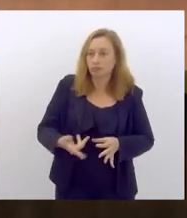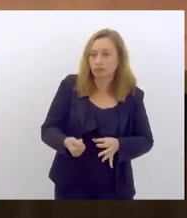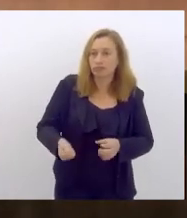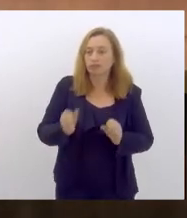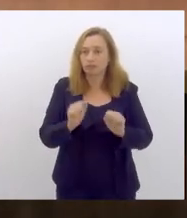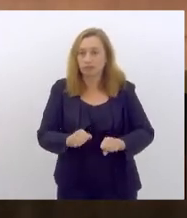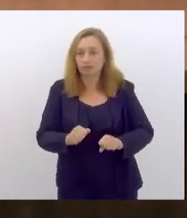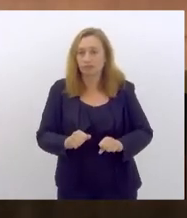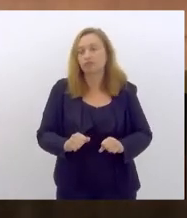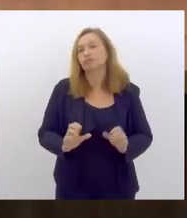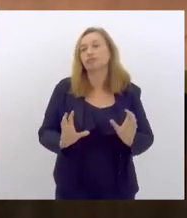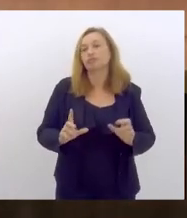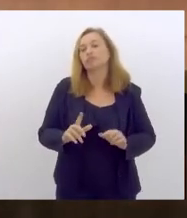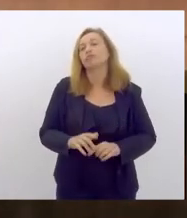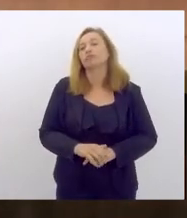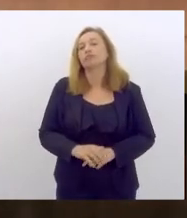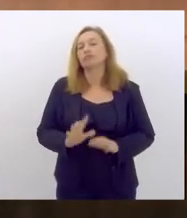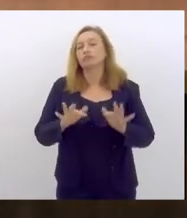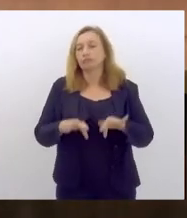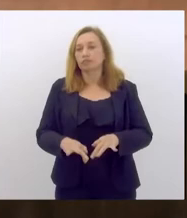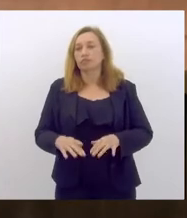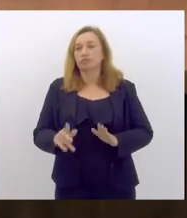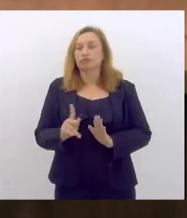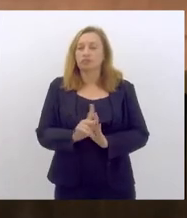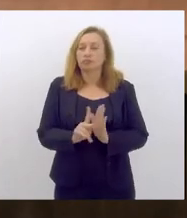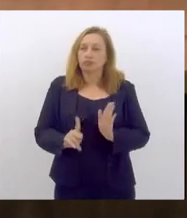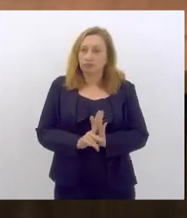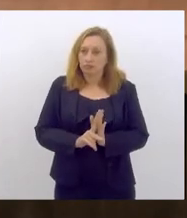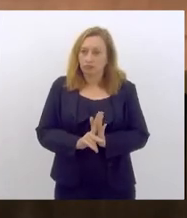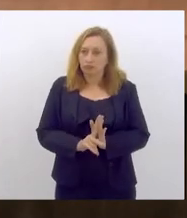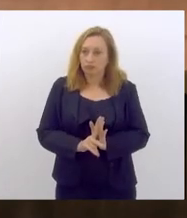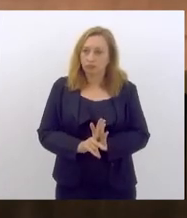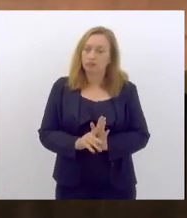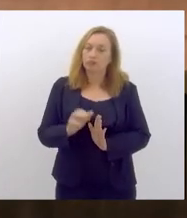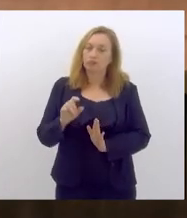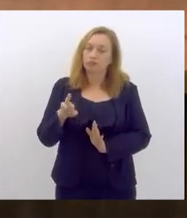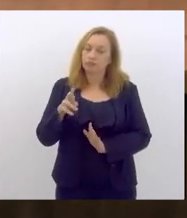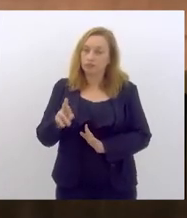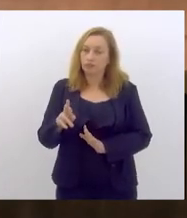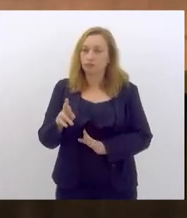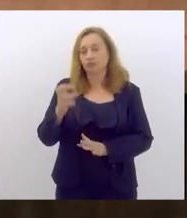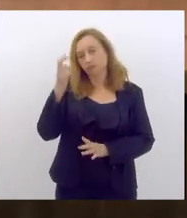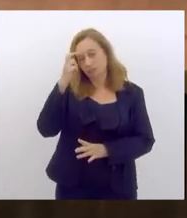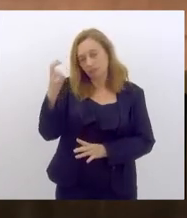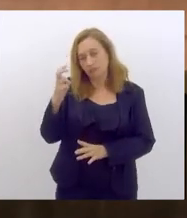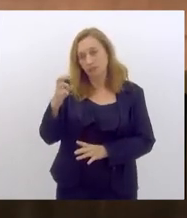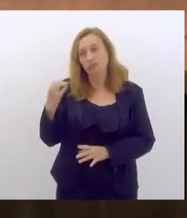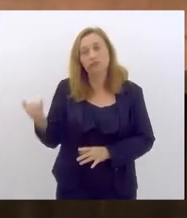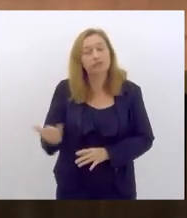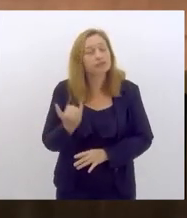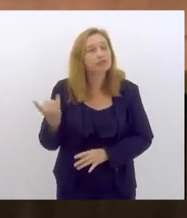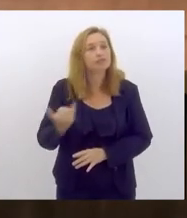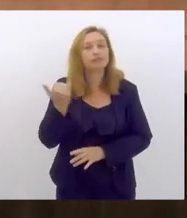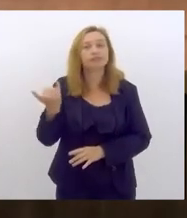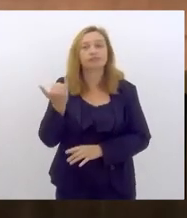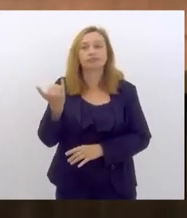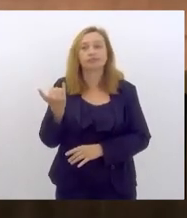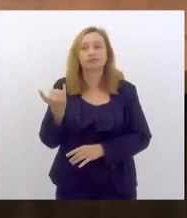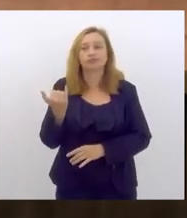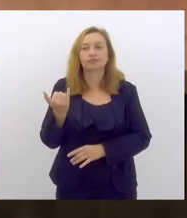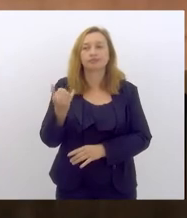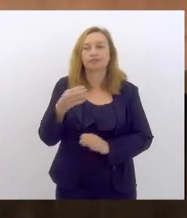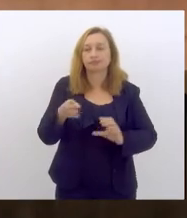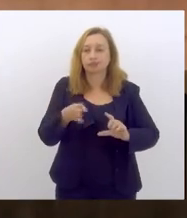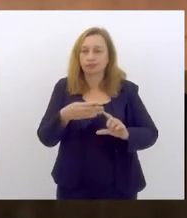para a rede pública. E, por fim, o projeto que trata dos animadores culturais. Essas figuras tão importantes no projeto dos